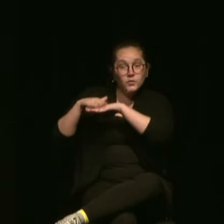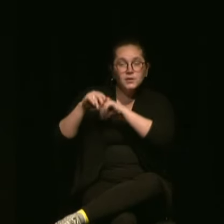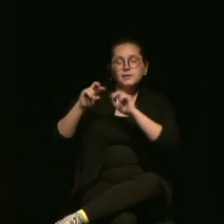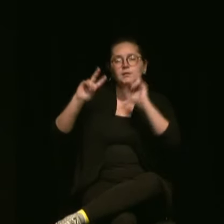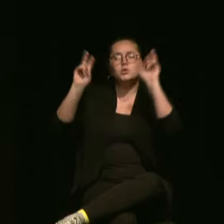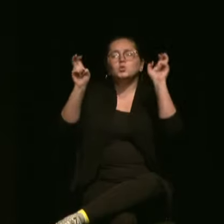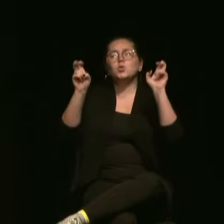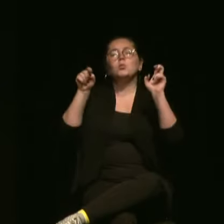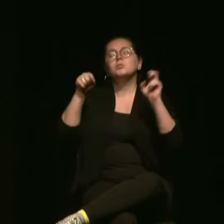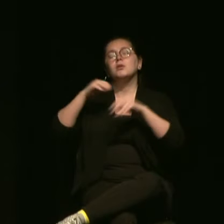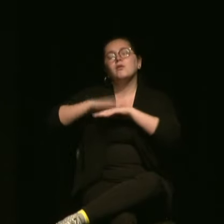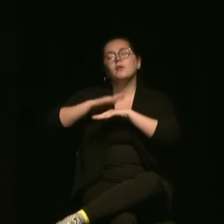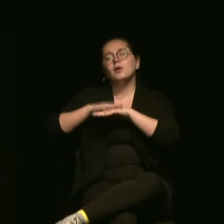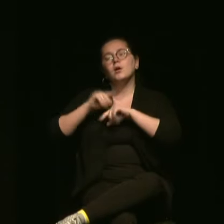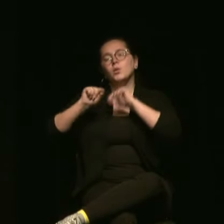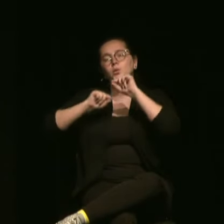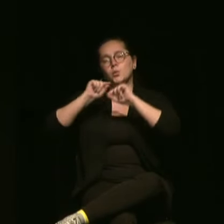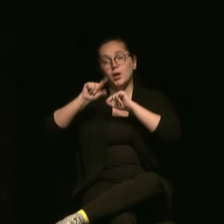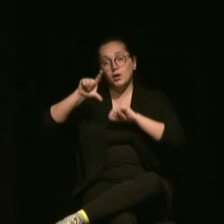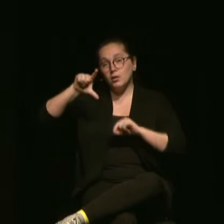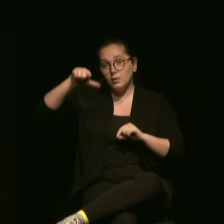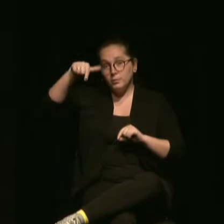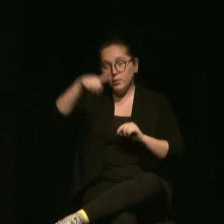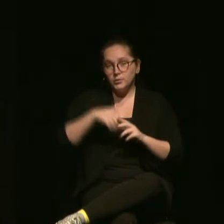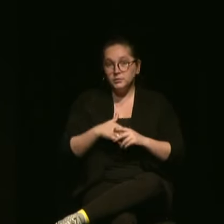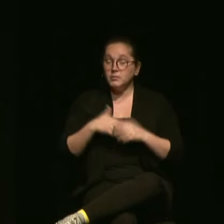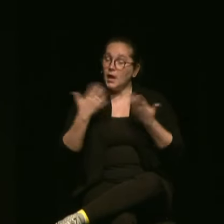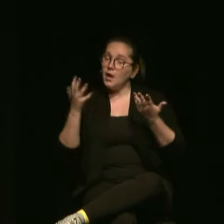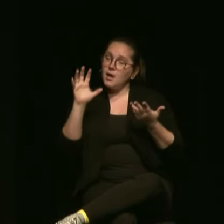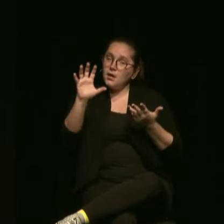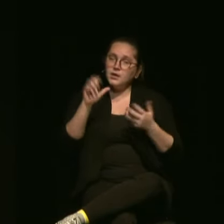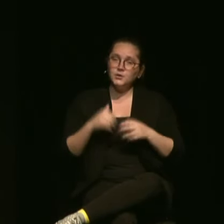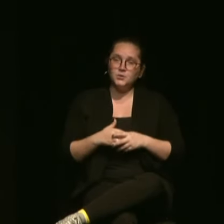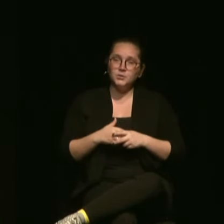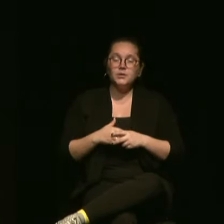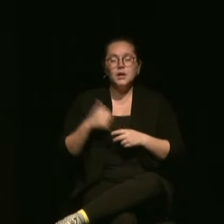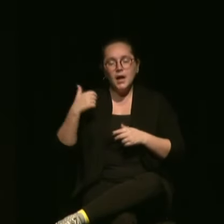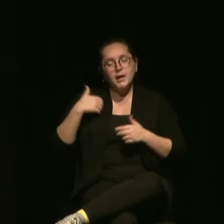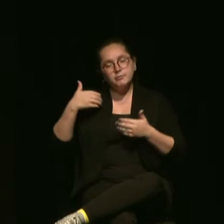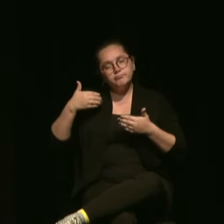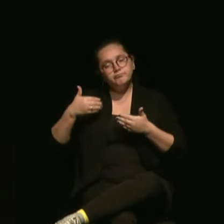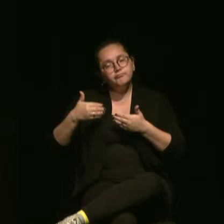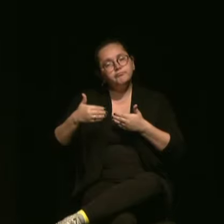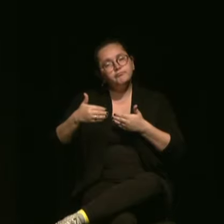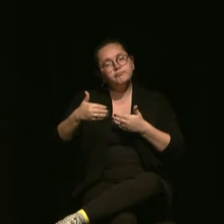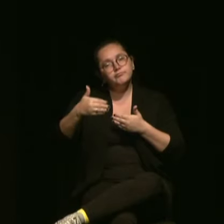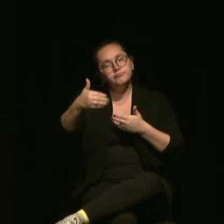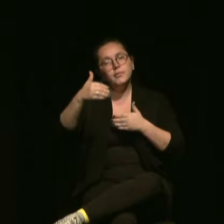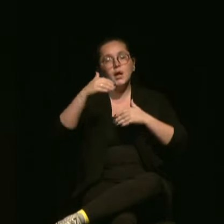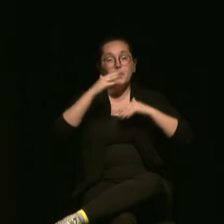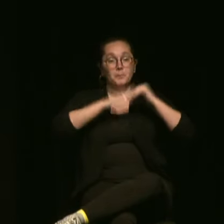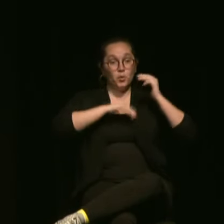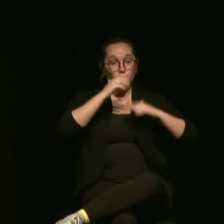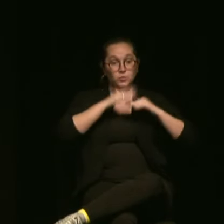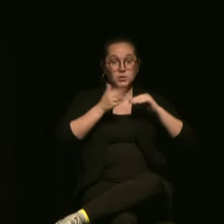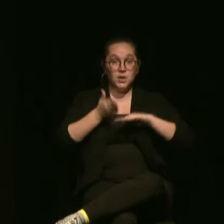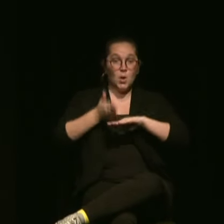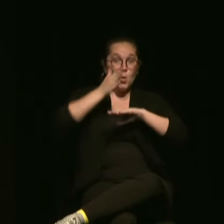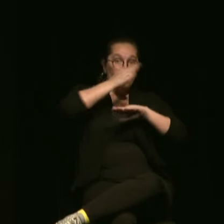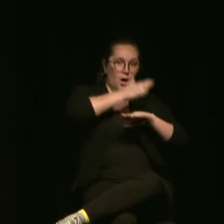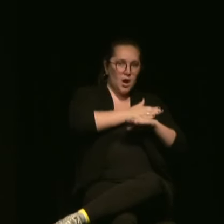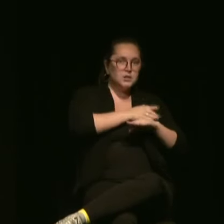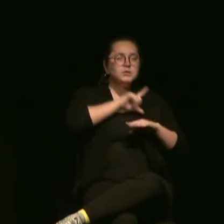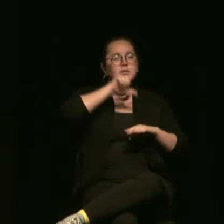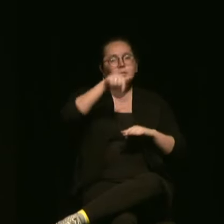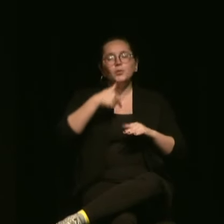fazer logo depois. E aí era isso. Aí, a partir dali, a pré-produção, ele meio que os dispositivos de como encontrar